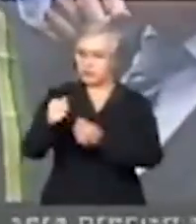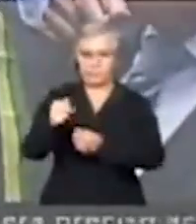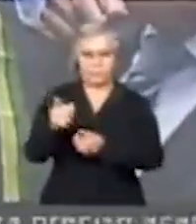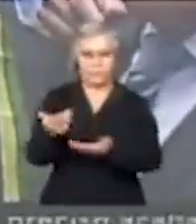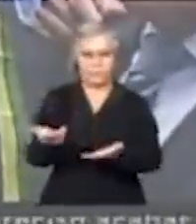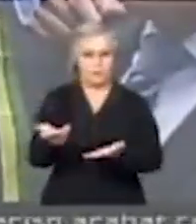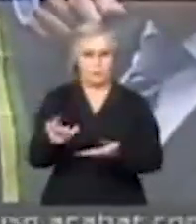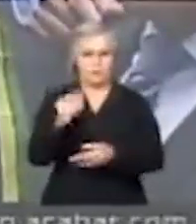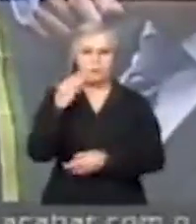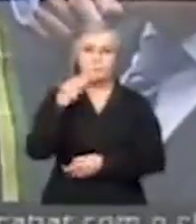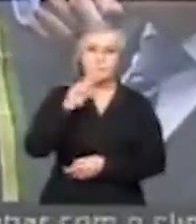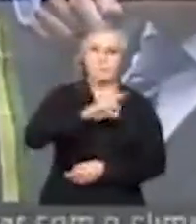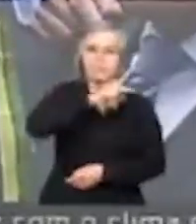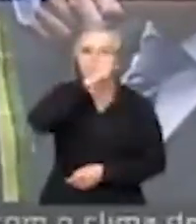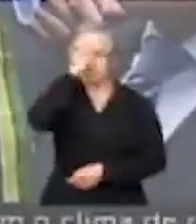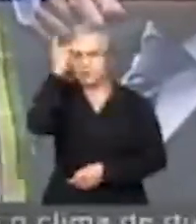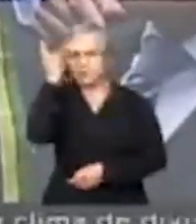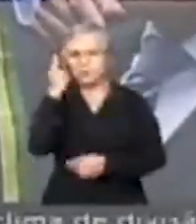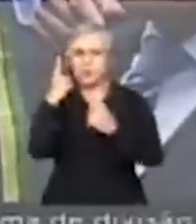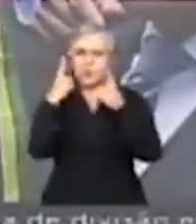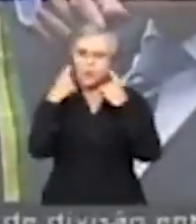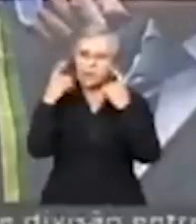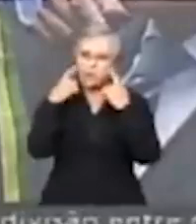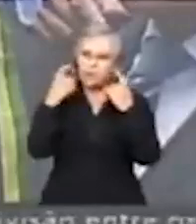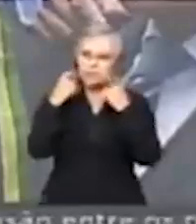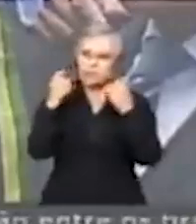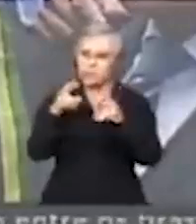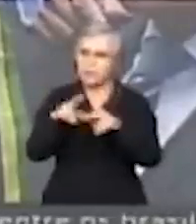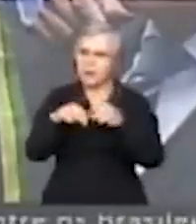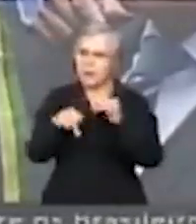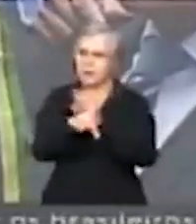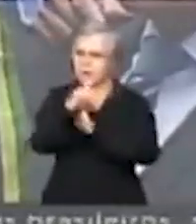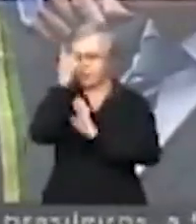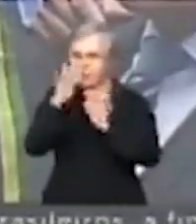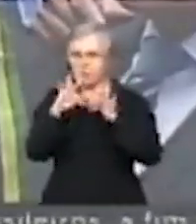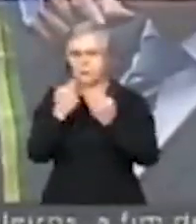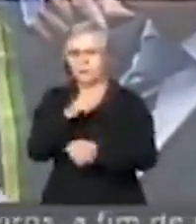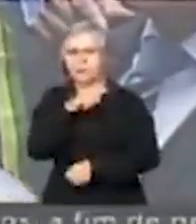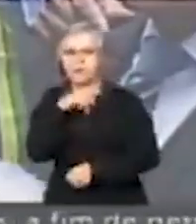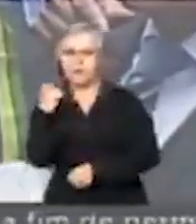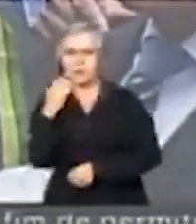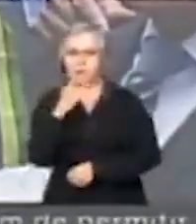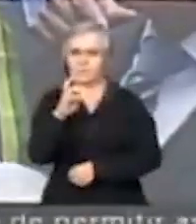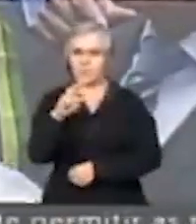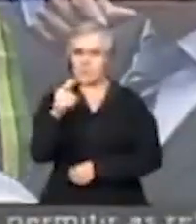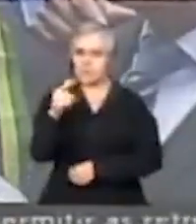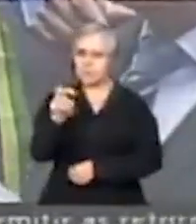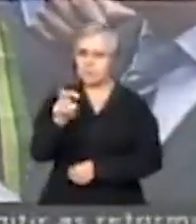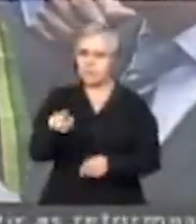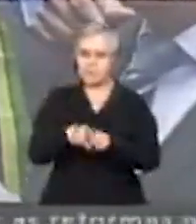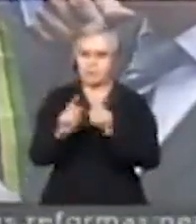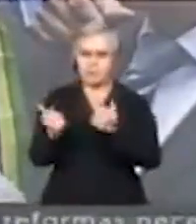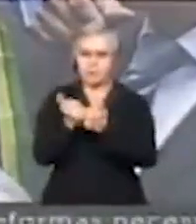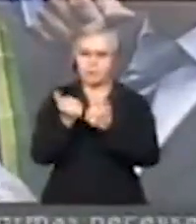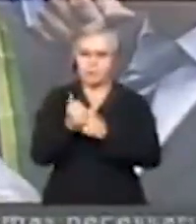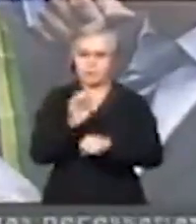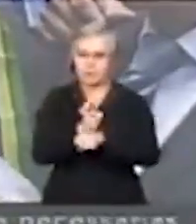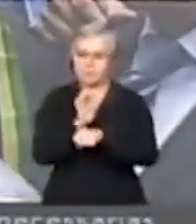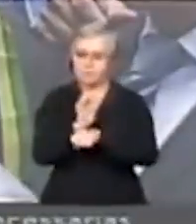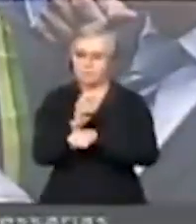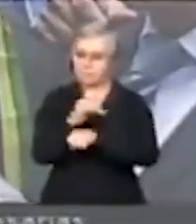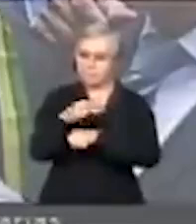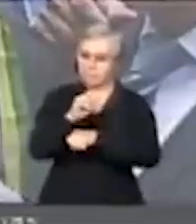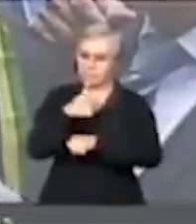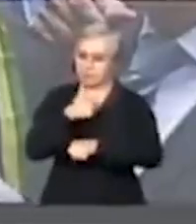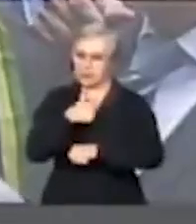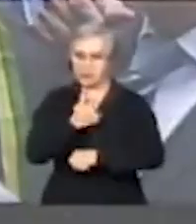Prêmio, das milhares de pessoas que choraram as mortes dos seus entes queridos na BR-75, em nome desse Estado que carrego nas costas e